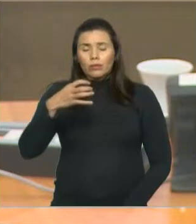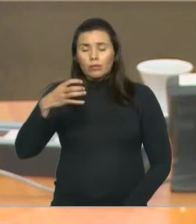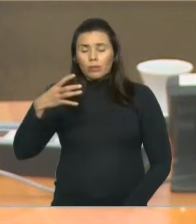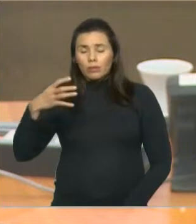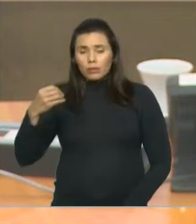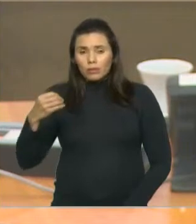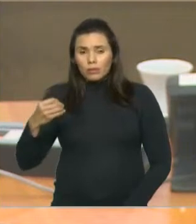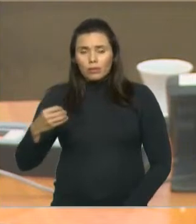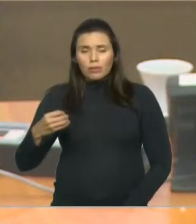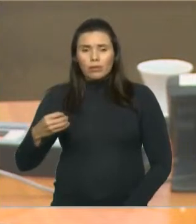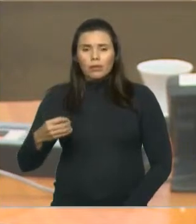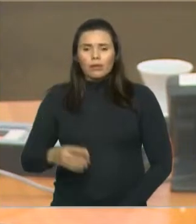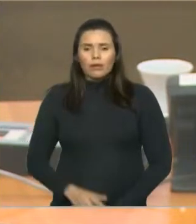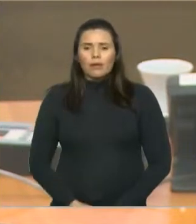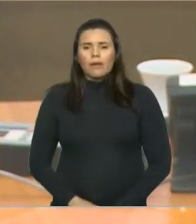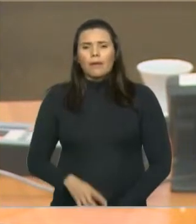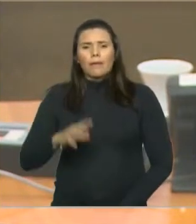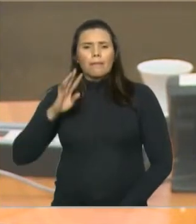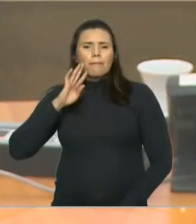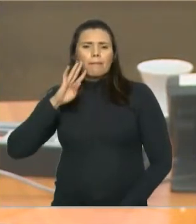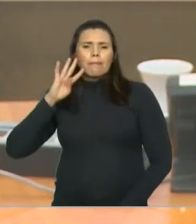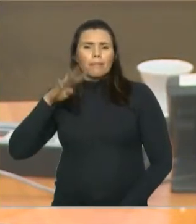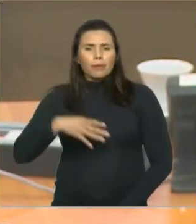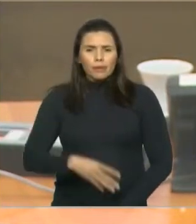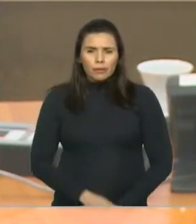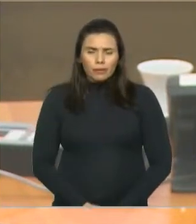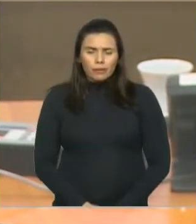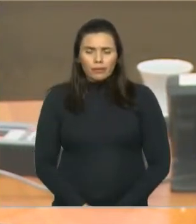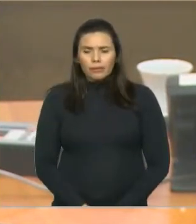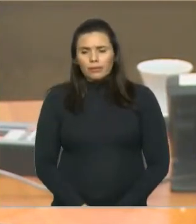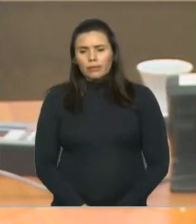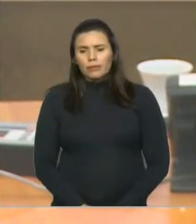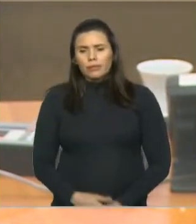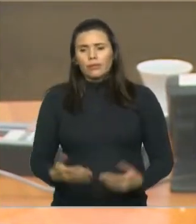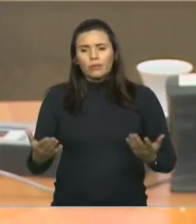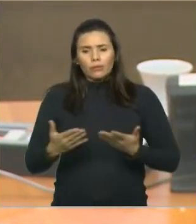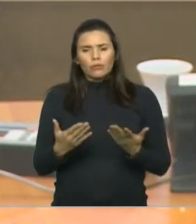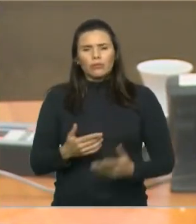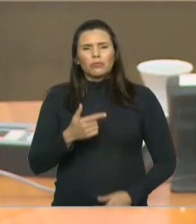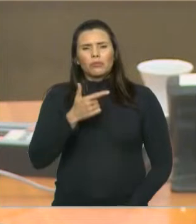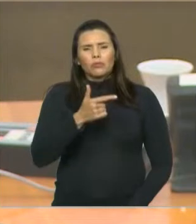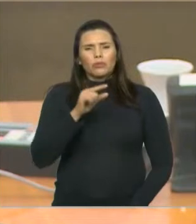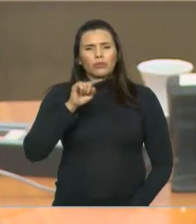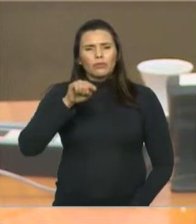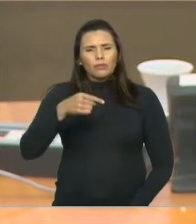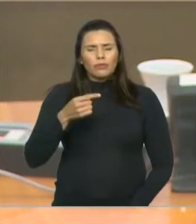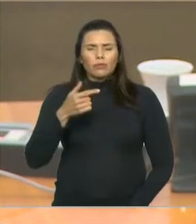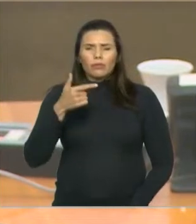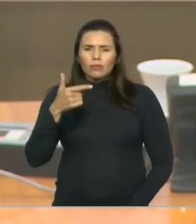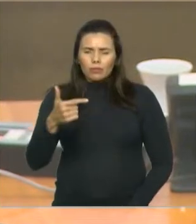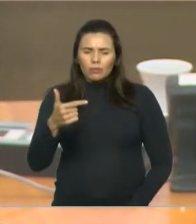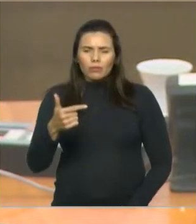gente vai para quase 5 vezes isso. A gente gastou 2,2 bilhões de reais.